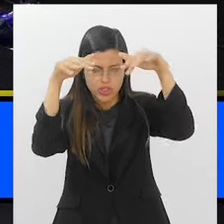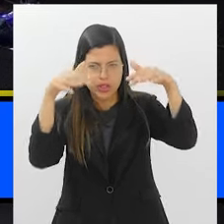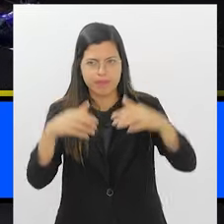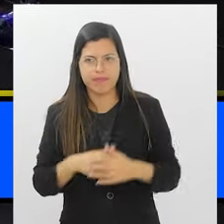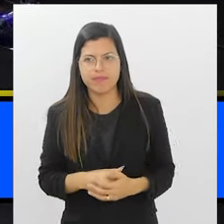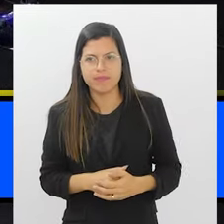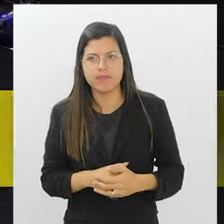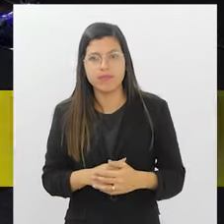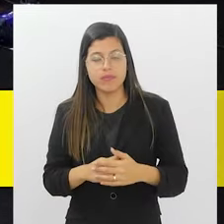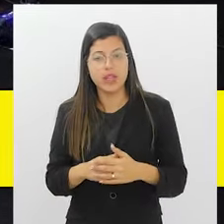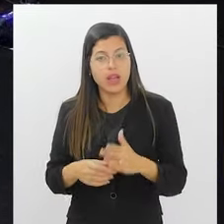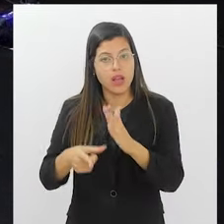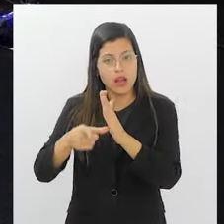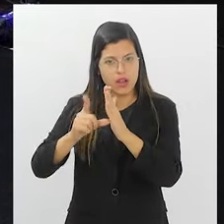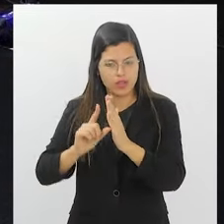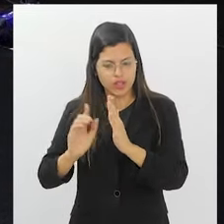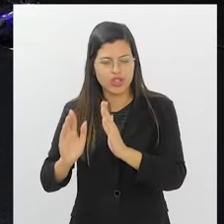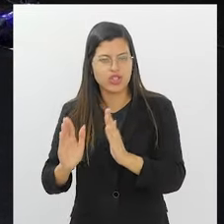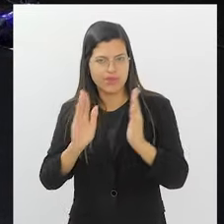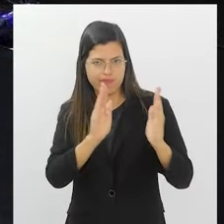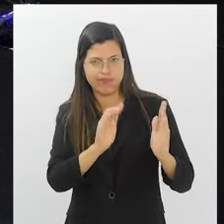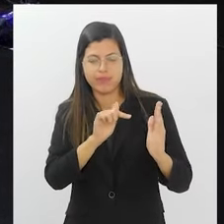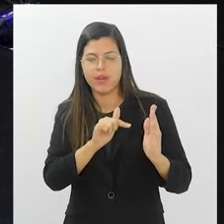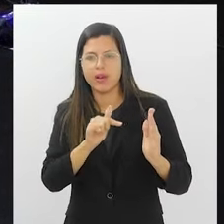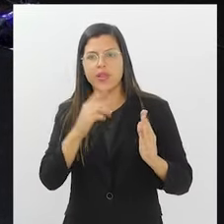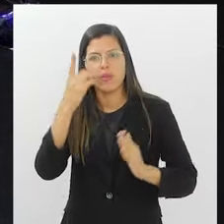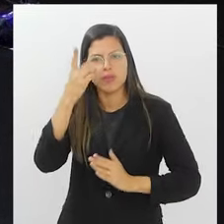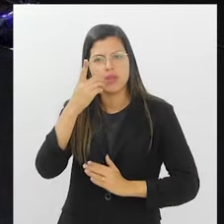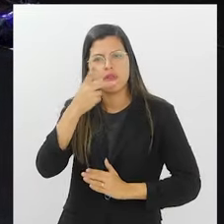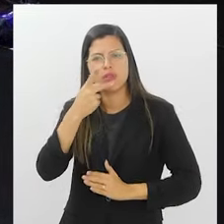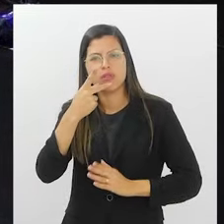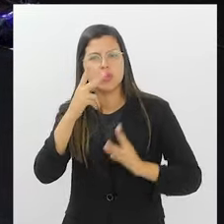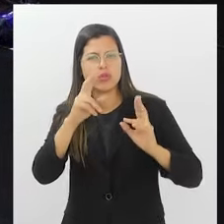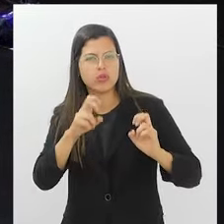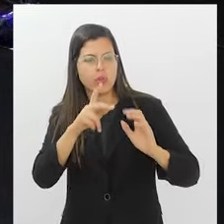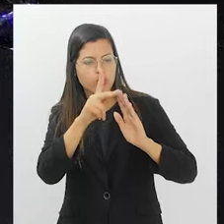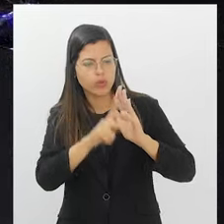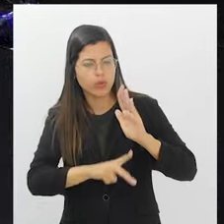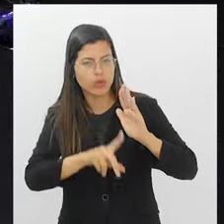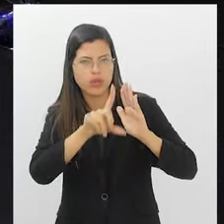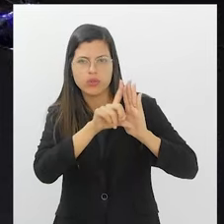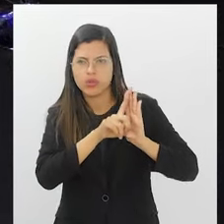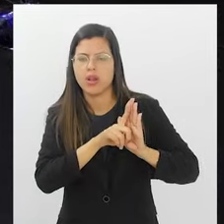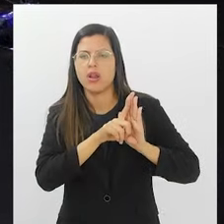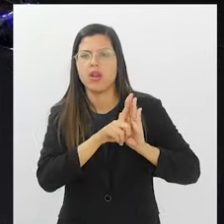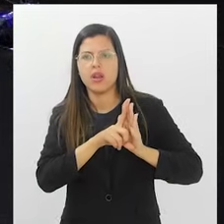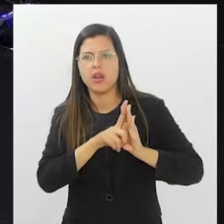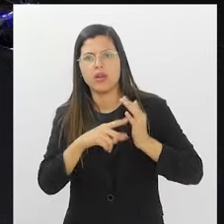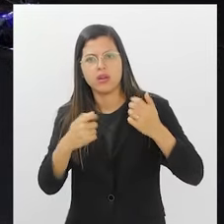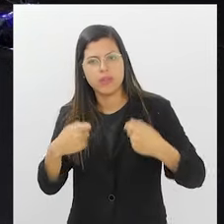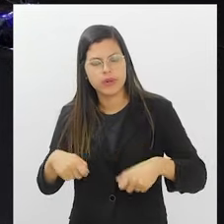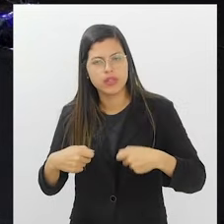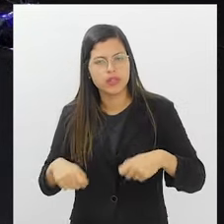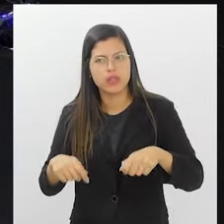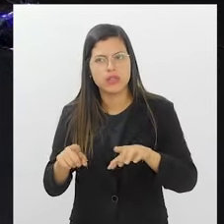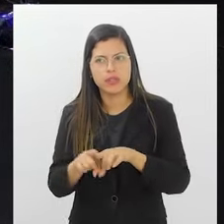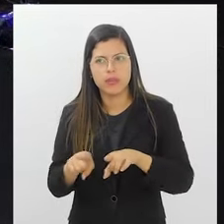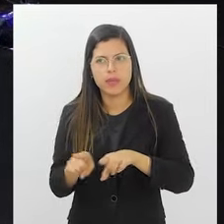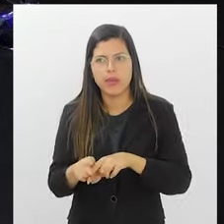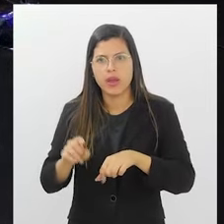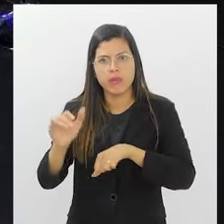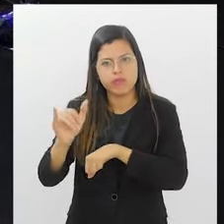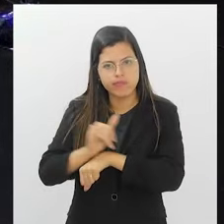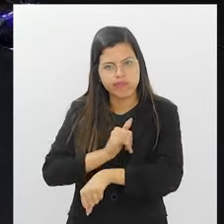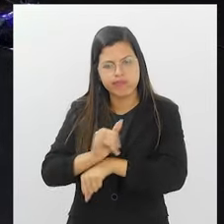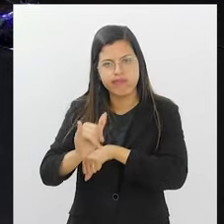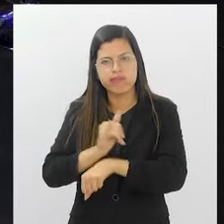anterior, o deputado estava falando acerca dos projetos de leis, né, da necessidade de medidas eficazes